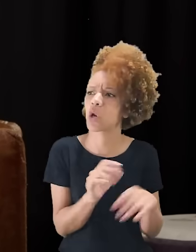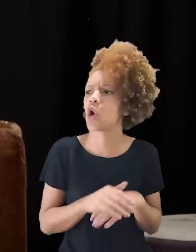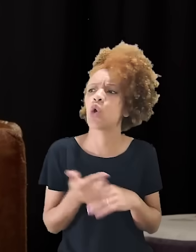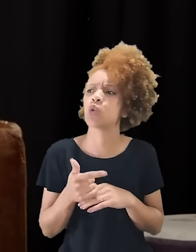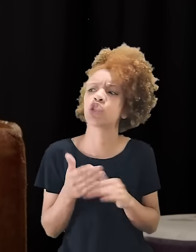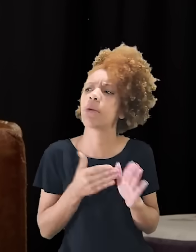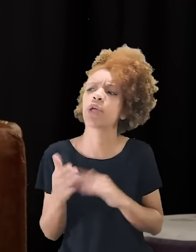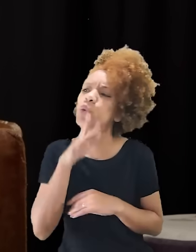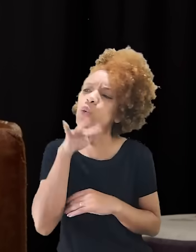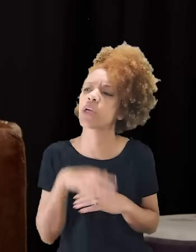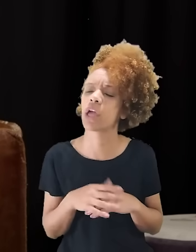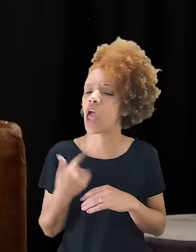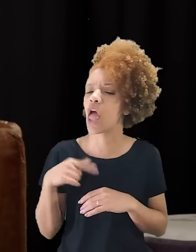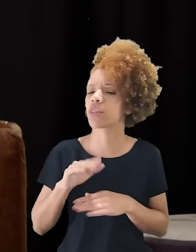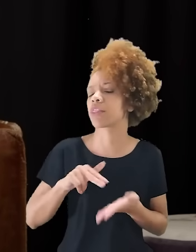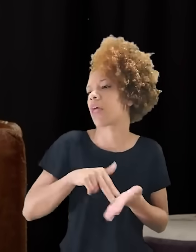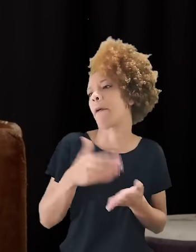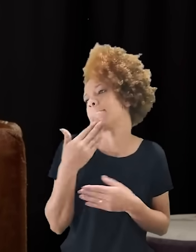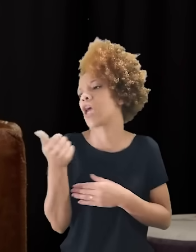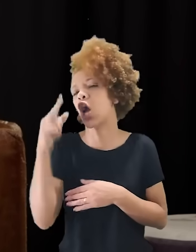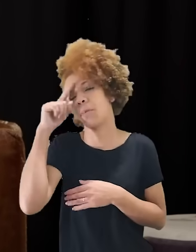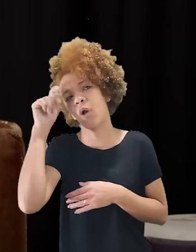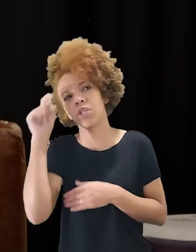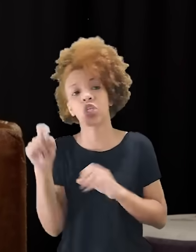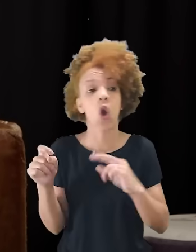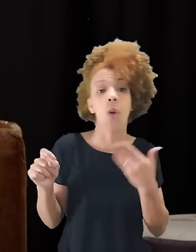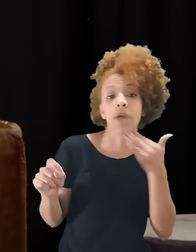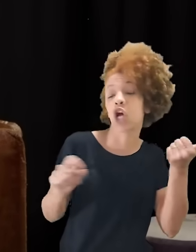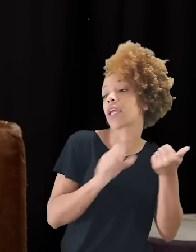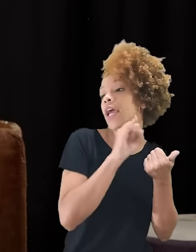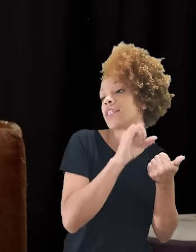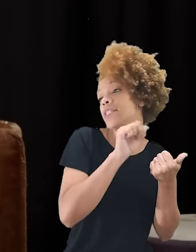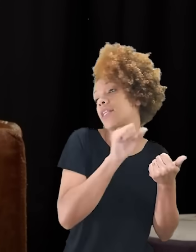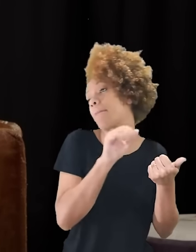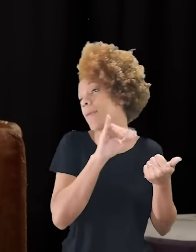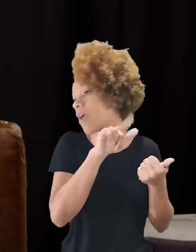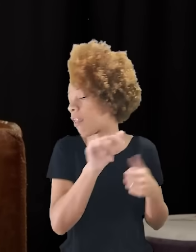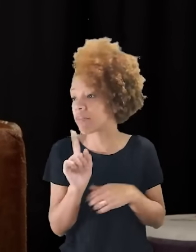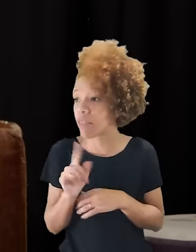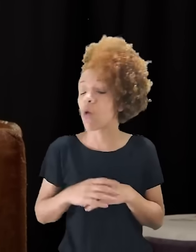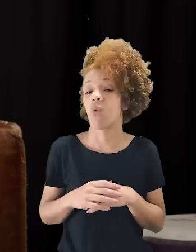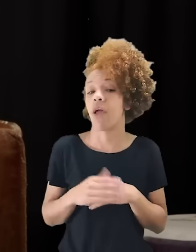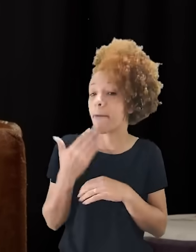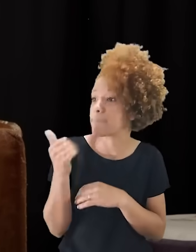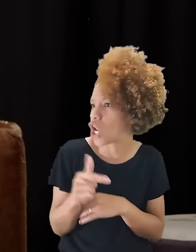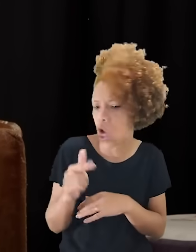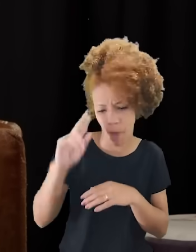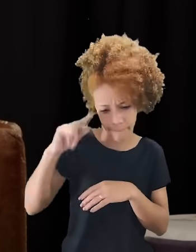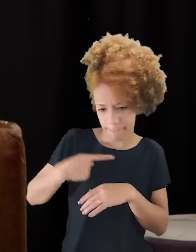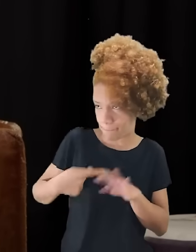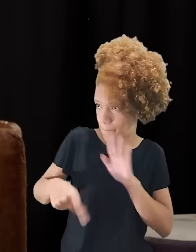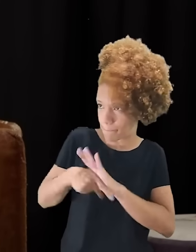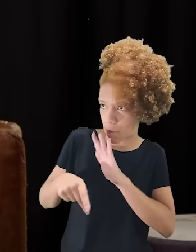com ela não tinha tempo ruim ela não tava ali para ser melhor que o Maurício melhor com a Isabela ela ela tava ali para ser a melhor no que ela estava fazendo